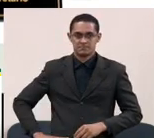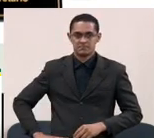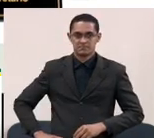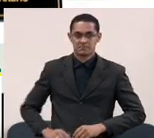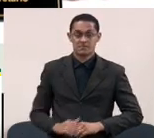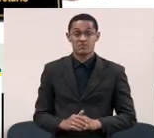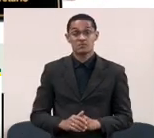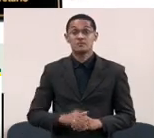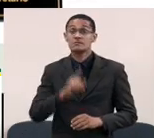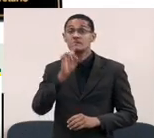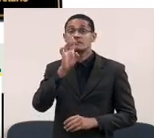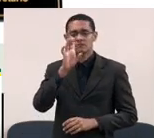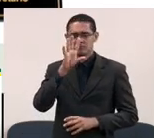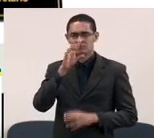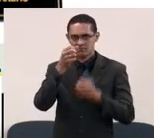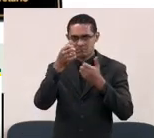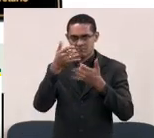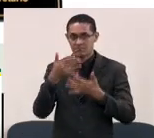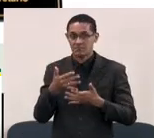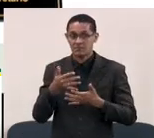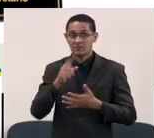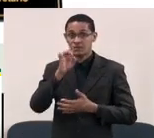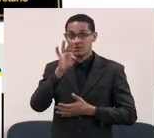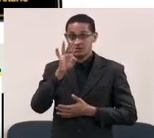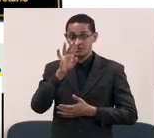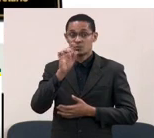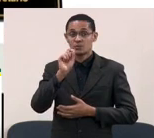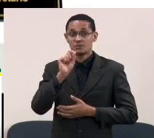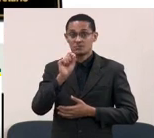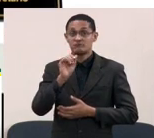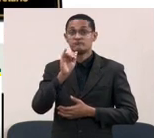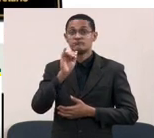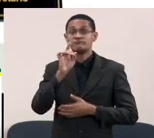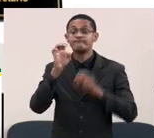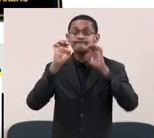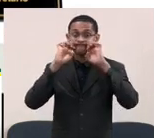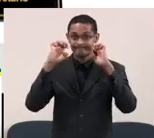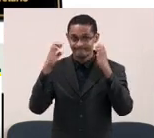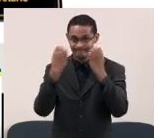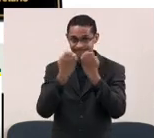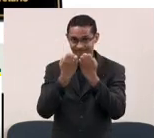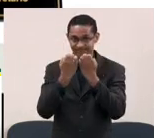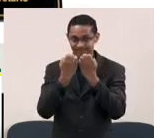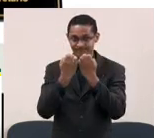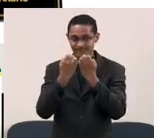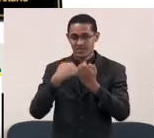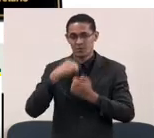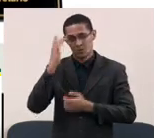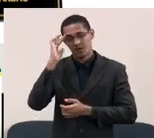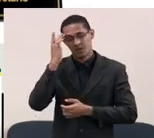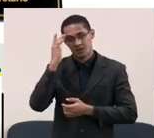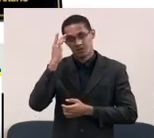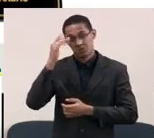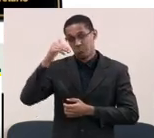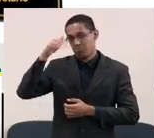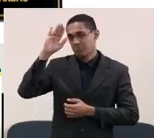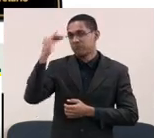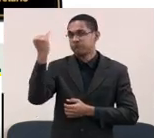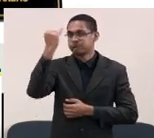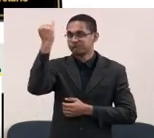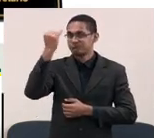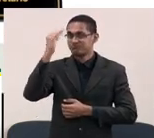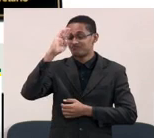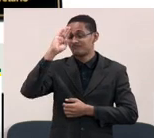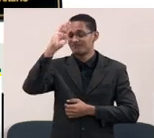o registro de um dos eventos que eu considero mais importantes